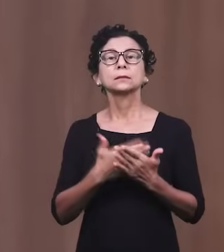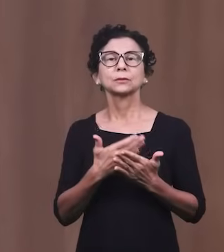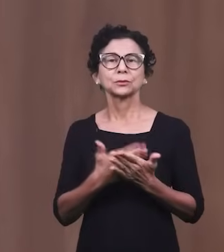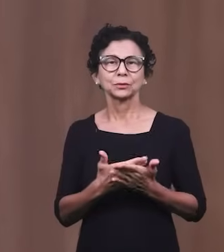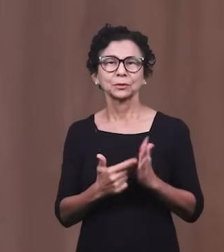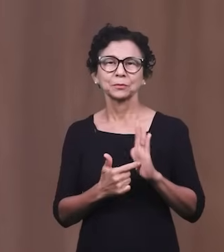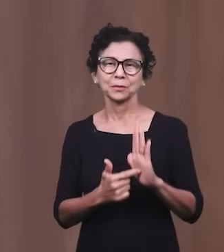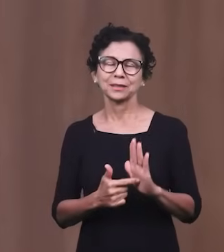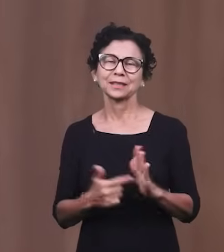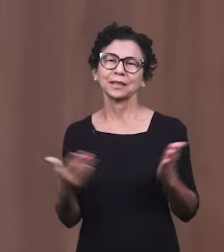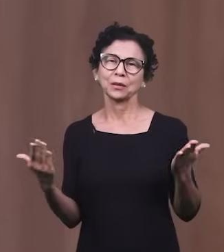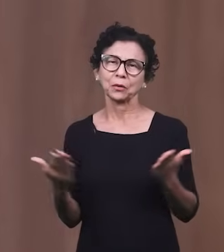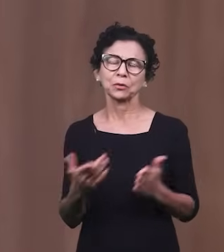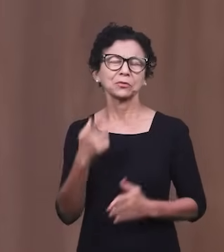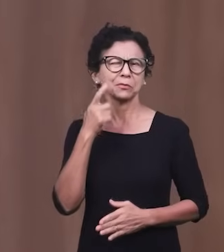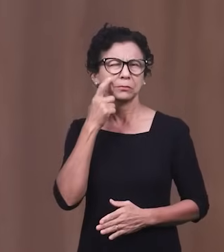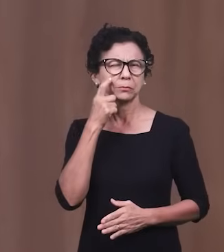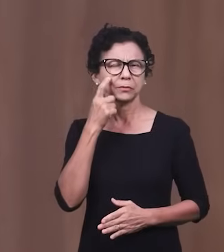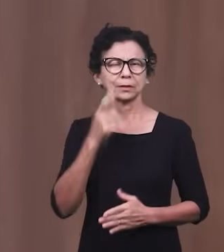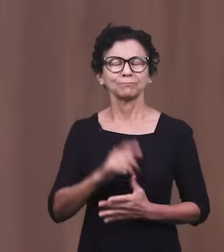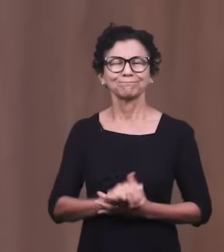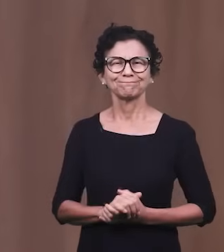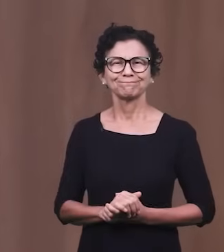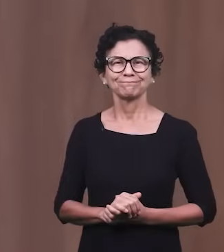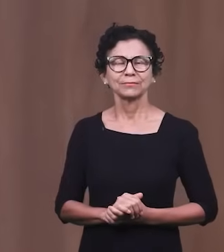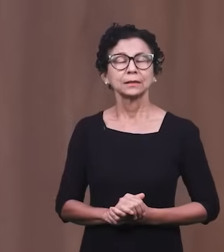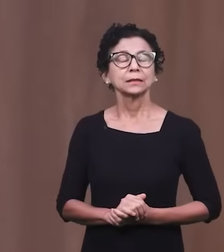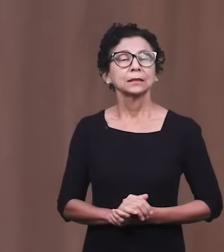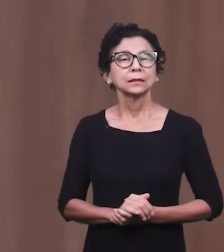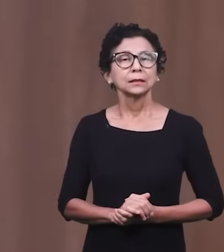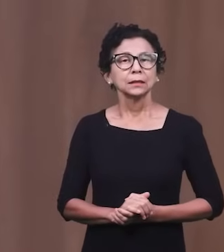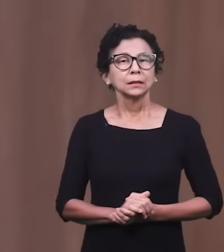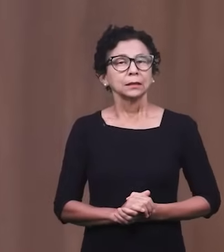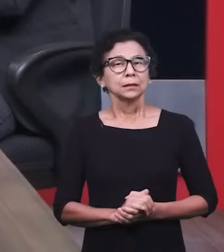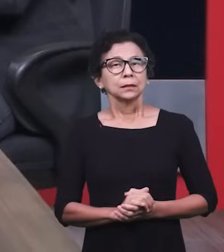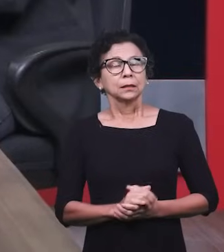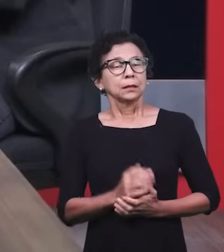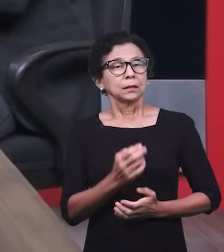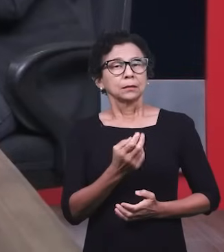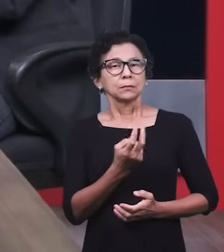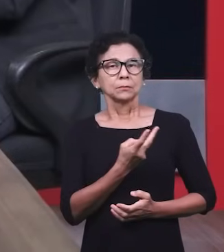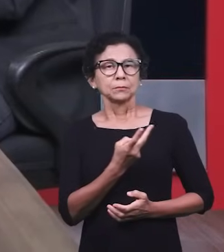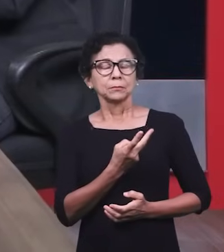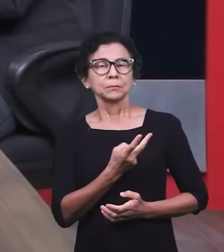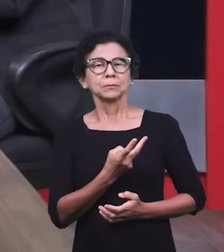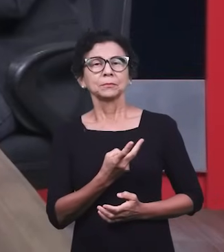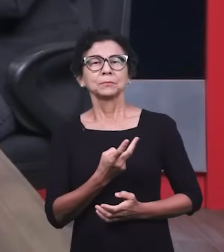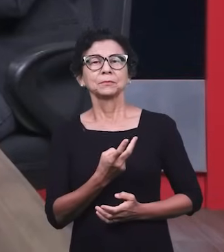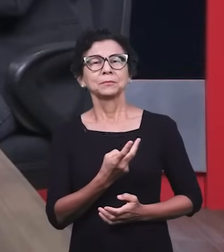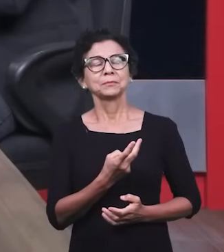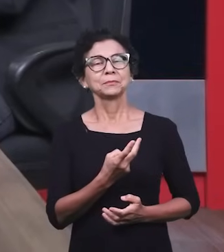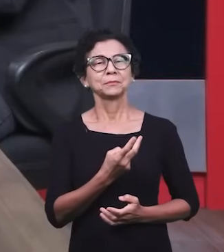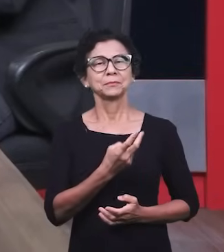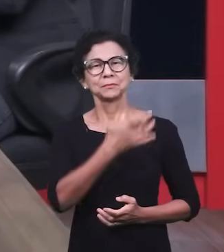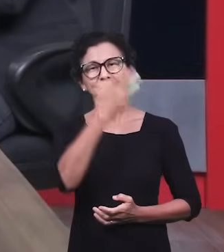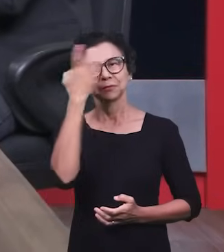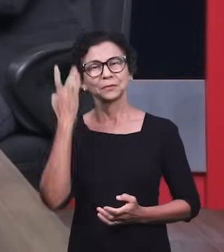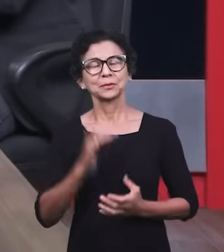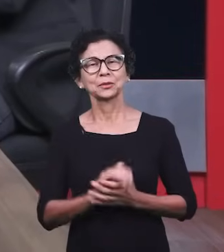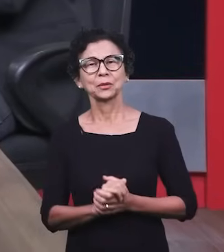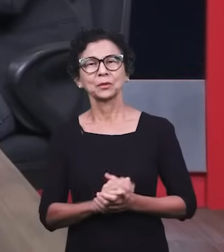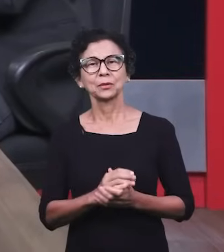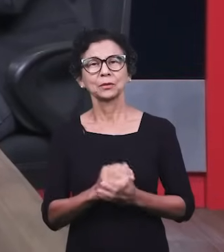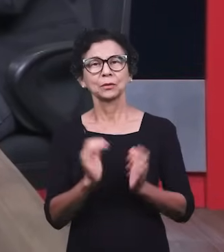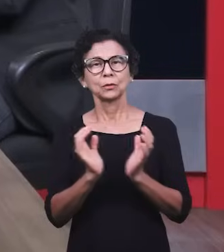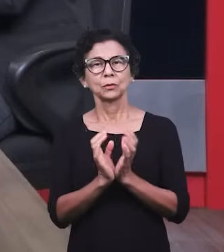aqui hoje então para discutir a respeito desse assunto com membros do grupo ciência e fé apresentar aqui os componentes da